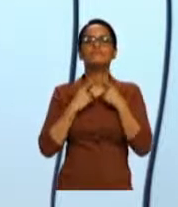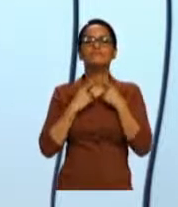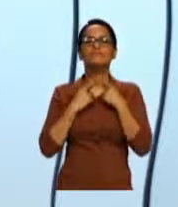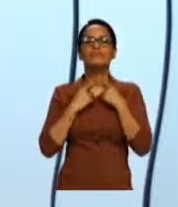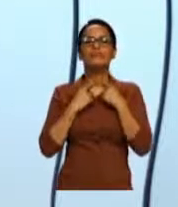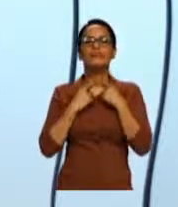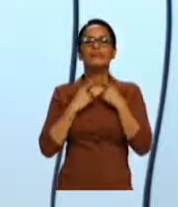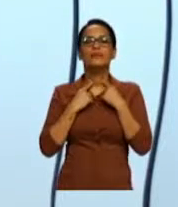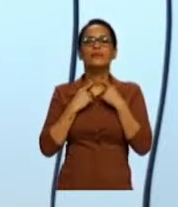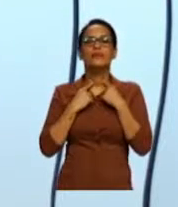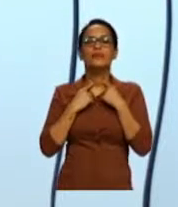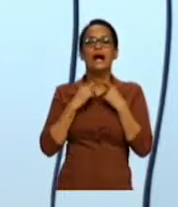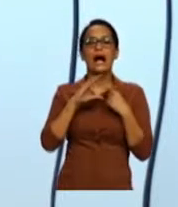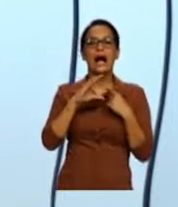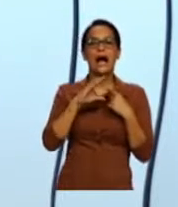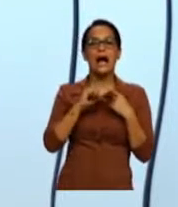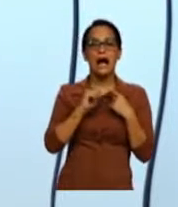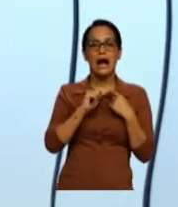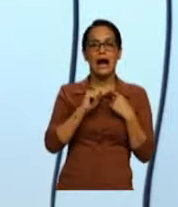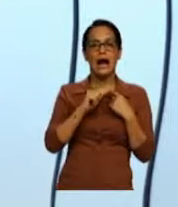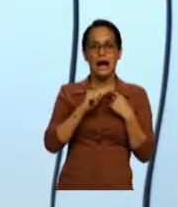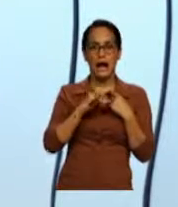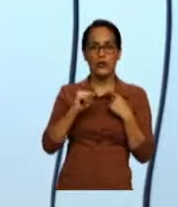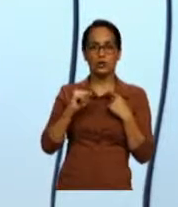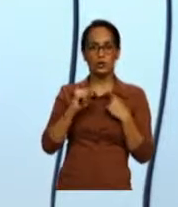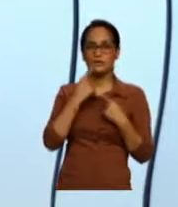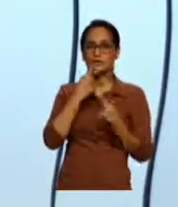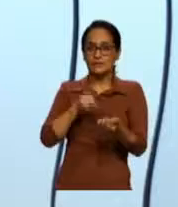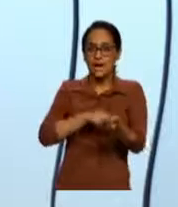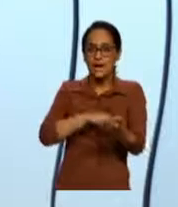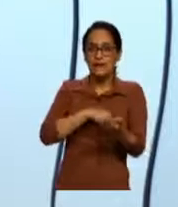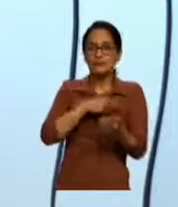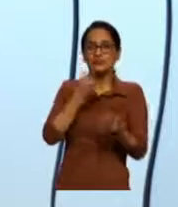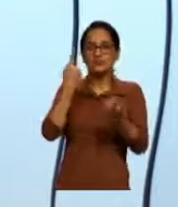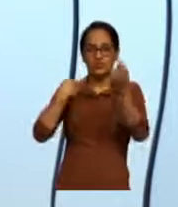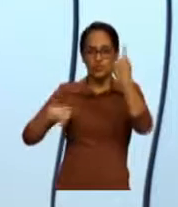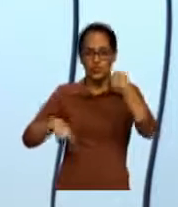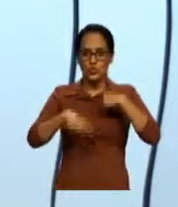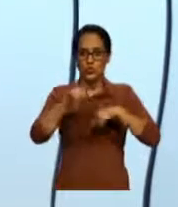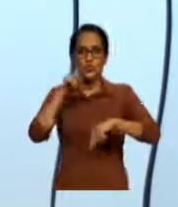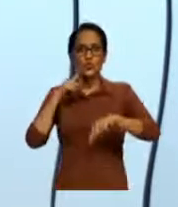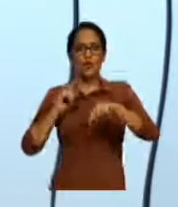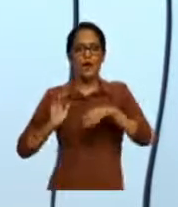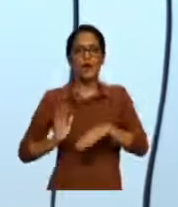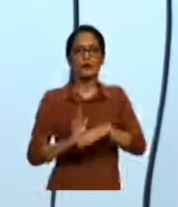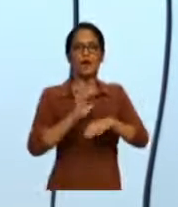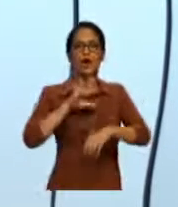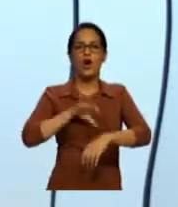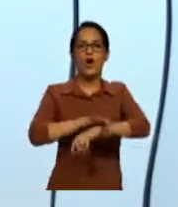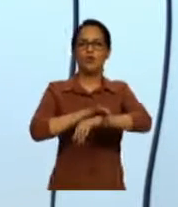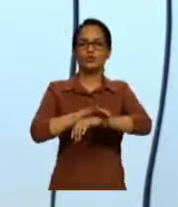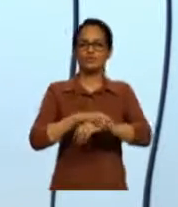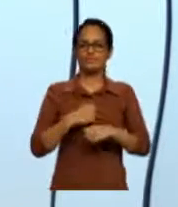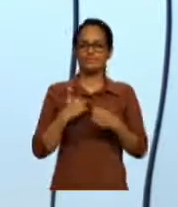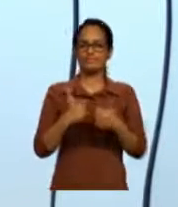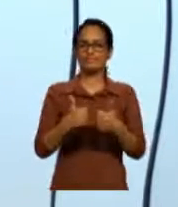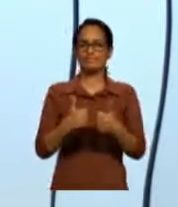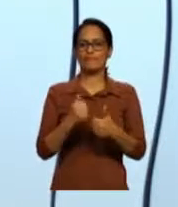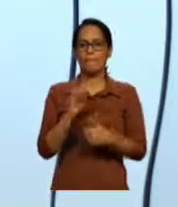quê? Pegar esse cálcio da nossa corrente sanguínea e vai levar na constituição dos ossos e por aí